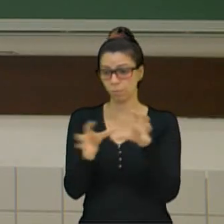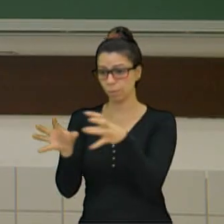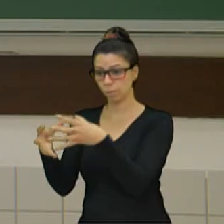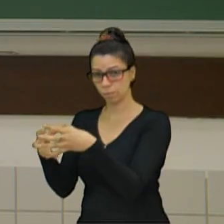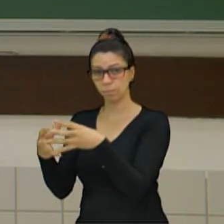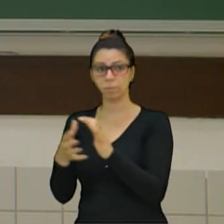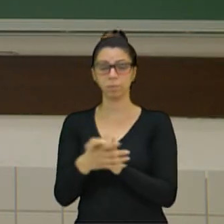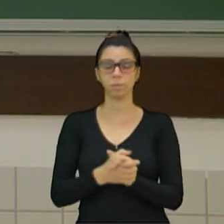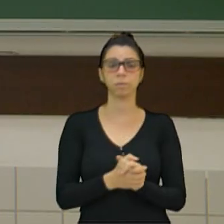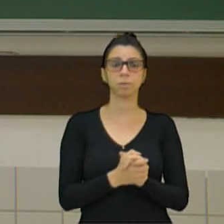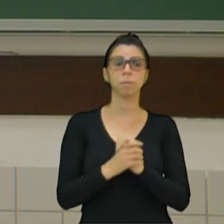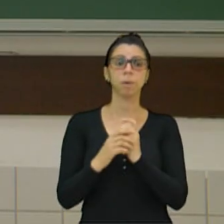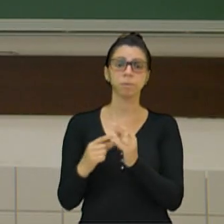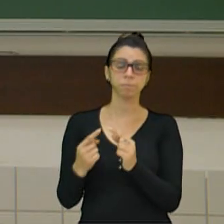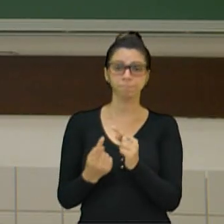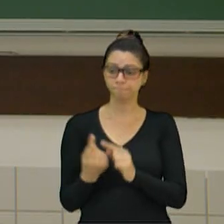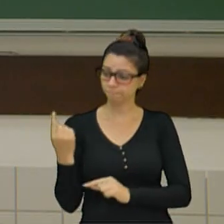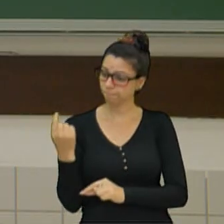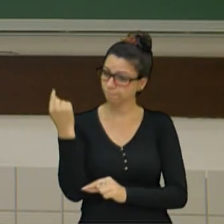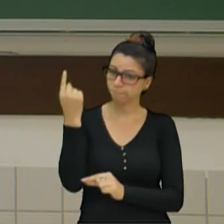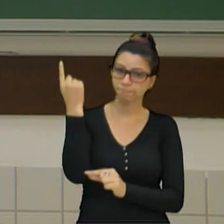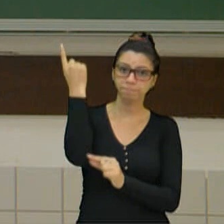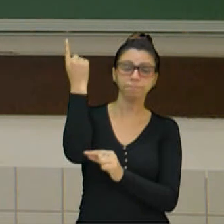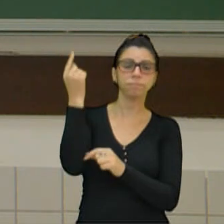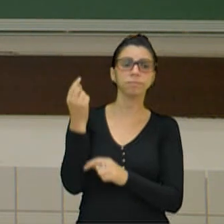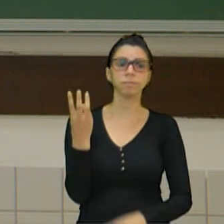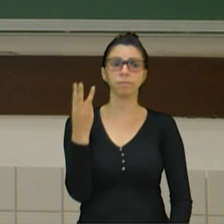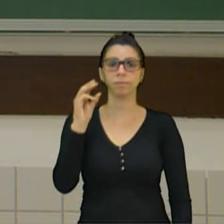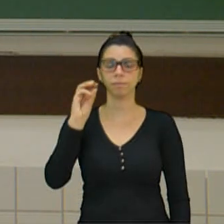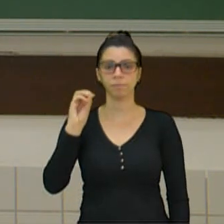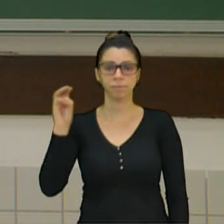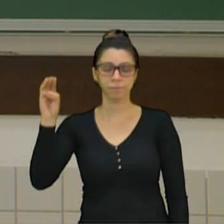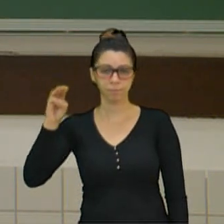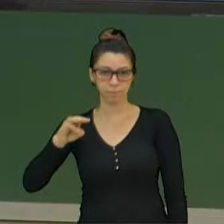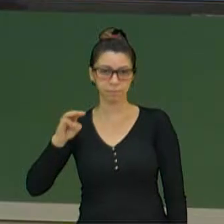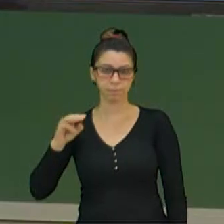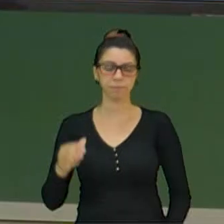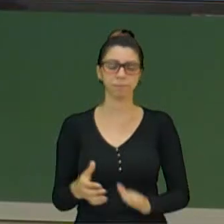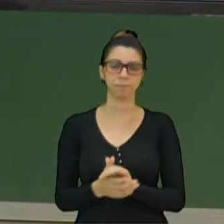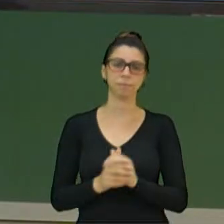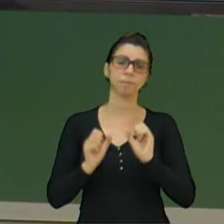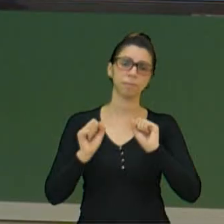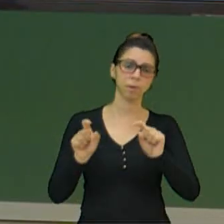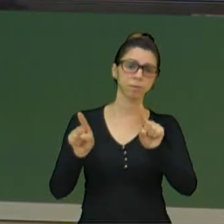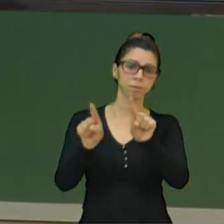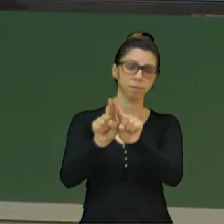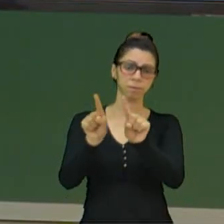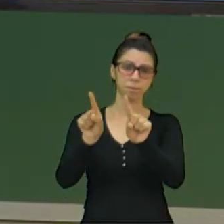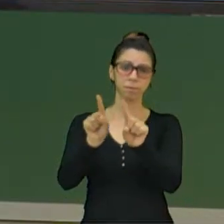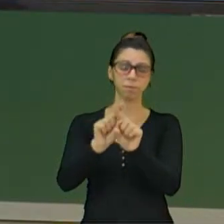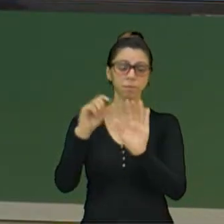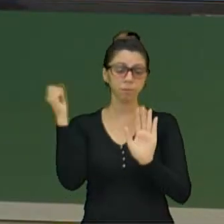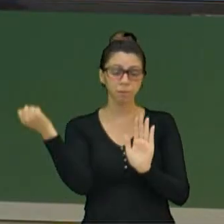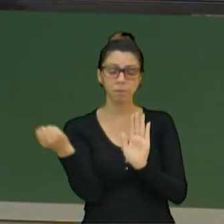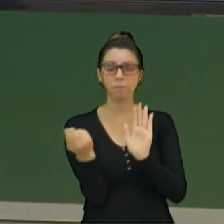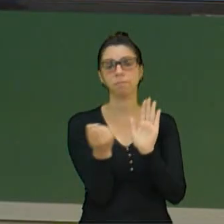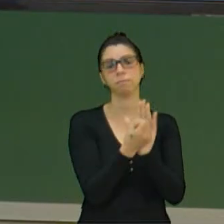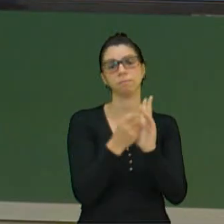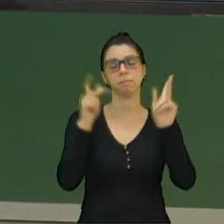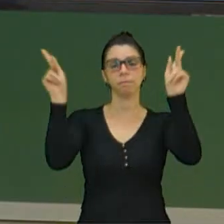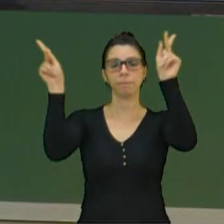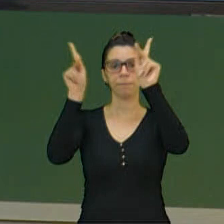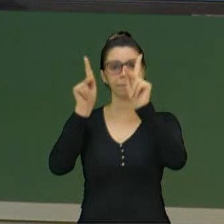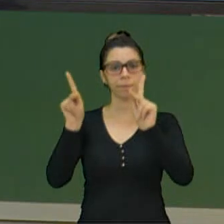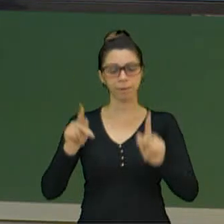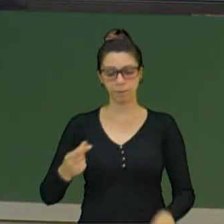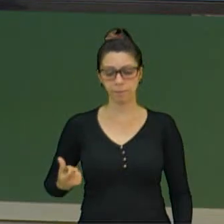podem chegar até 30 metros de altura, então elas são bem grandes. E elas são consideradas um símbolo de paz e longevidade